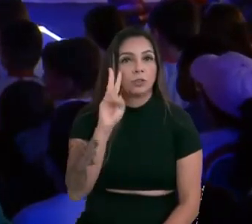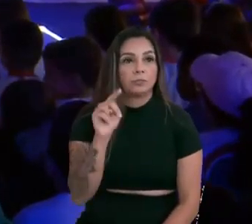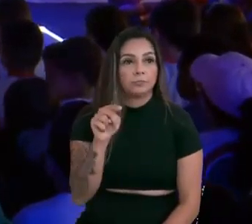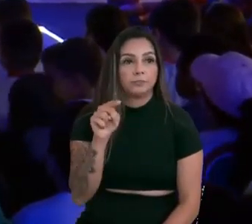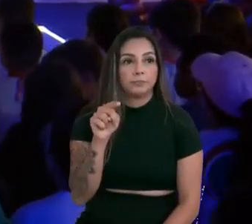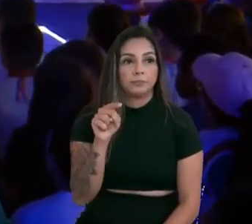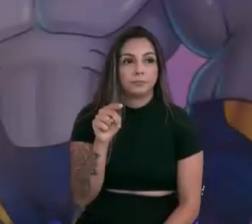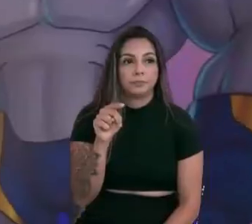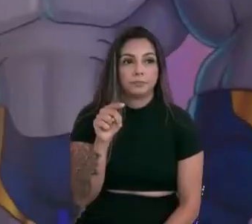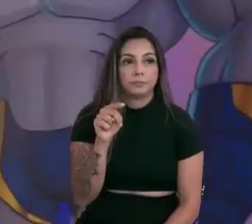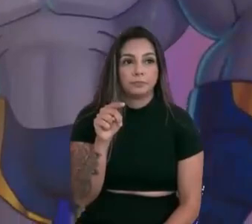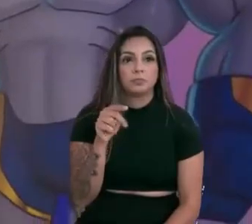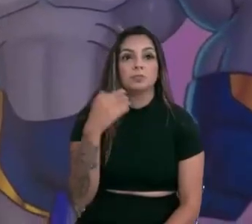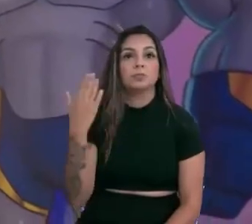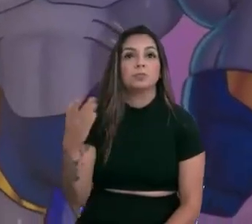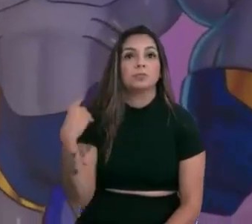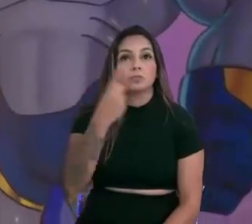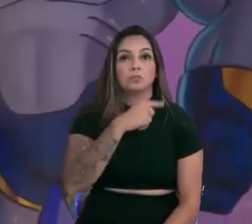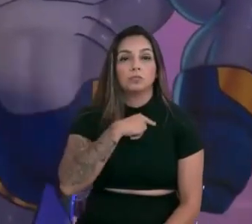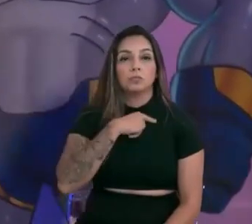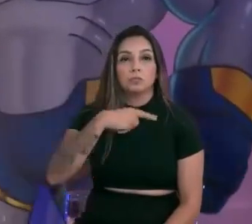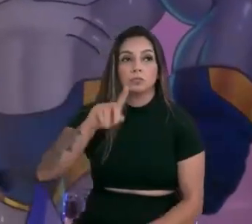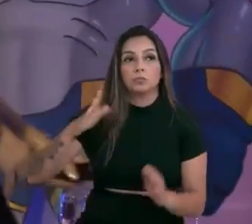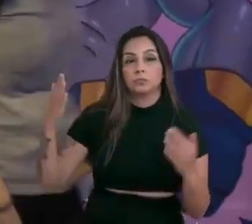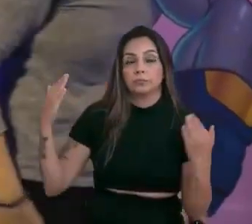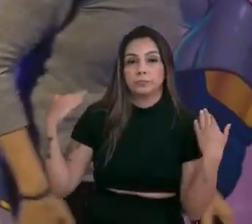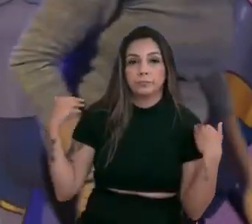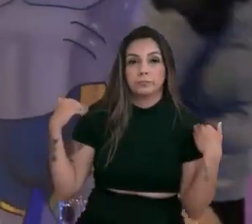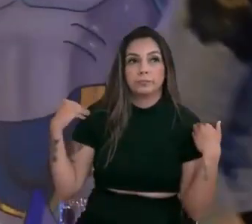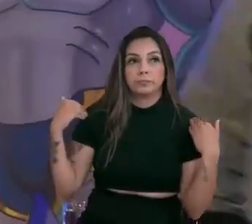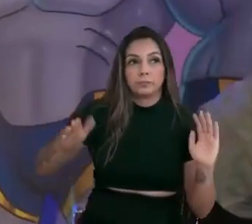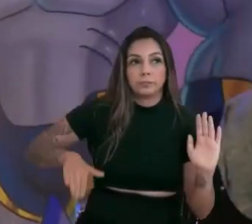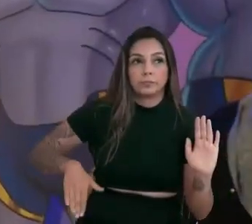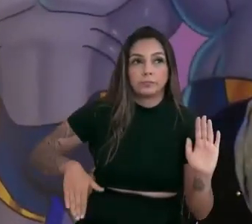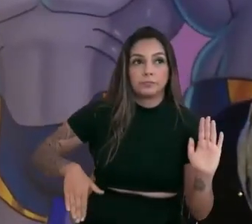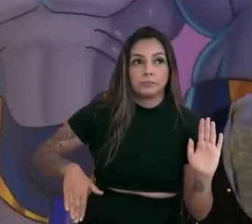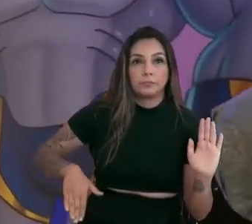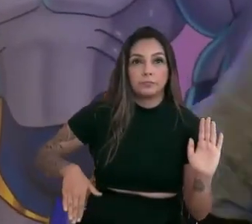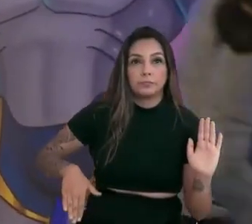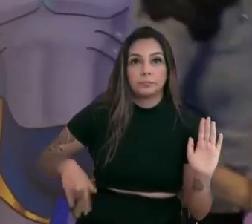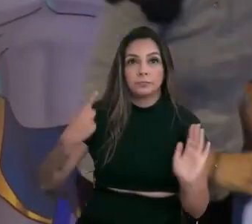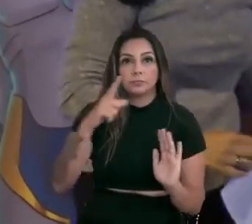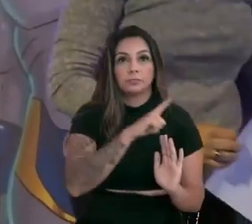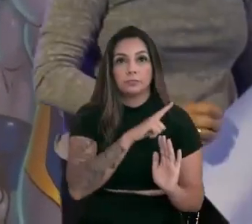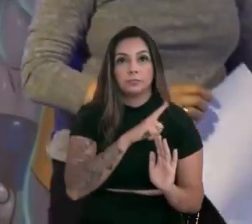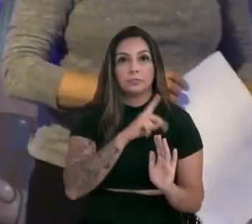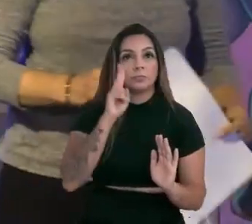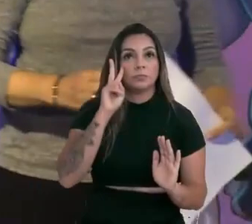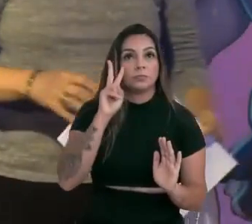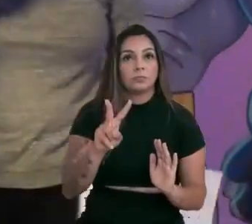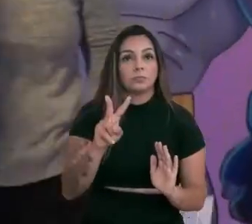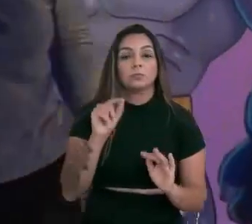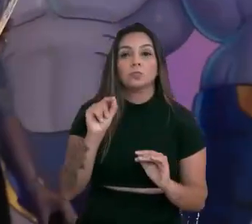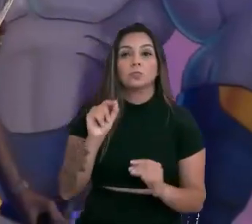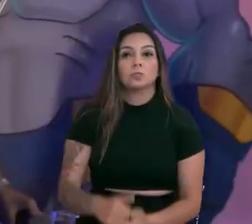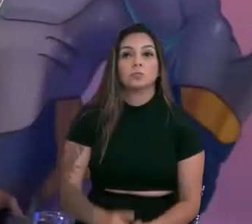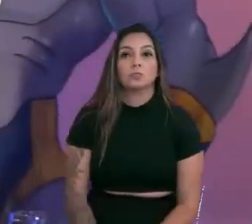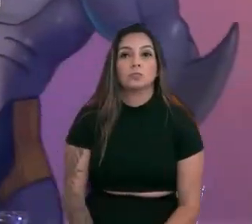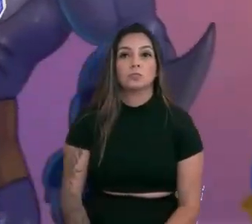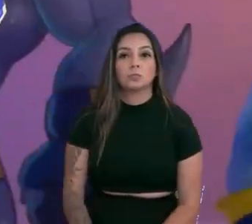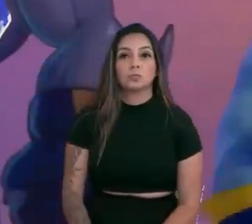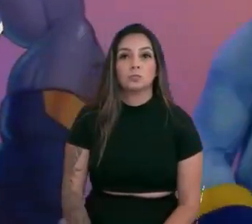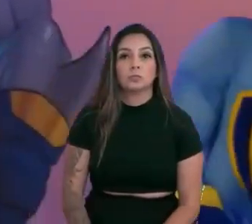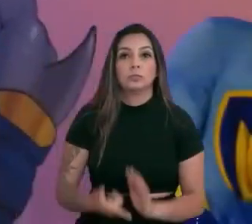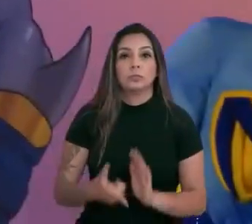E quando nós formos passear na piscina, o que, que nós temos que estar olhando para antes de entrar